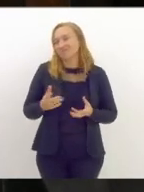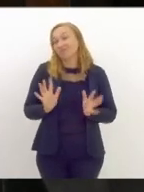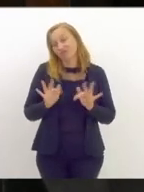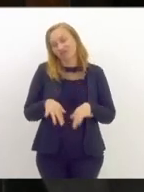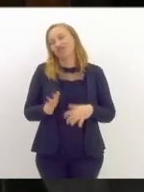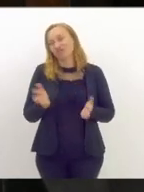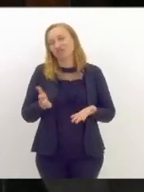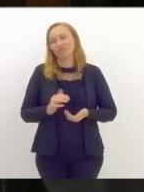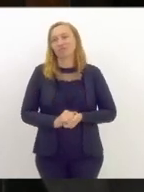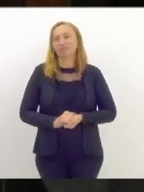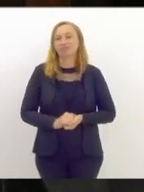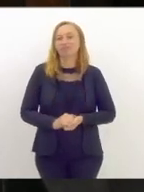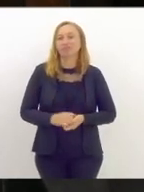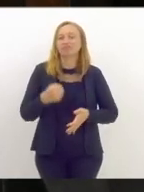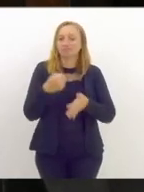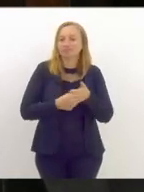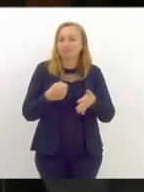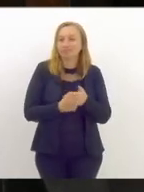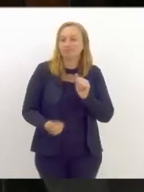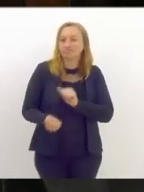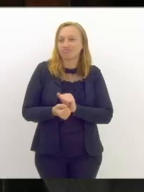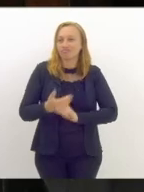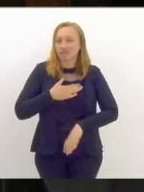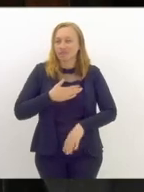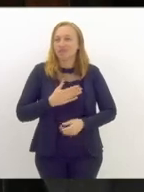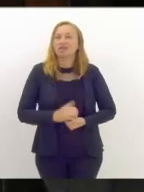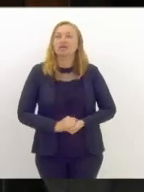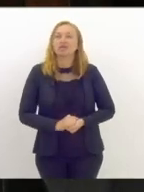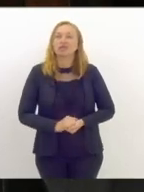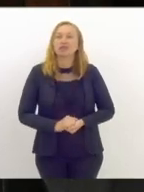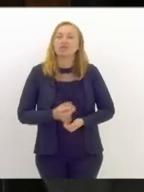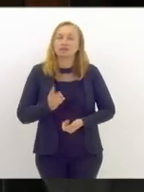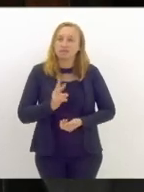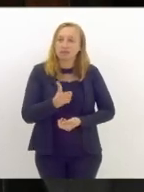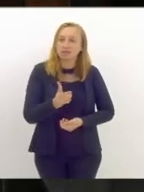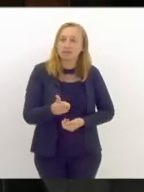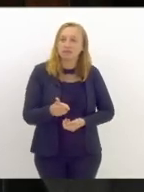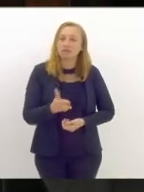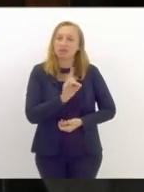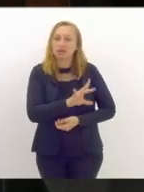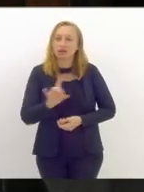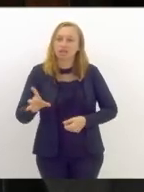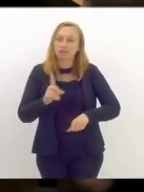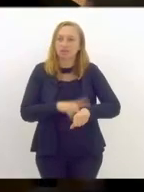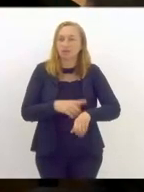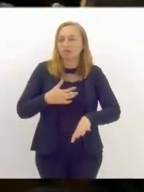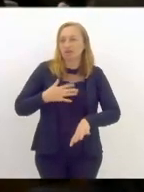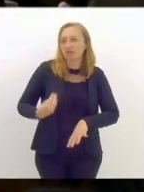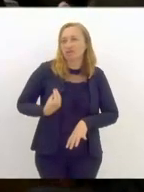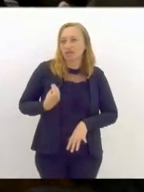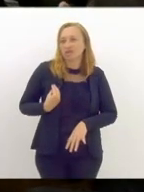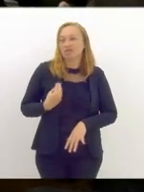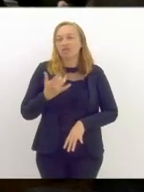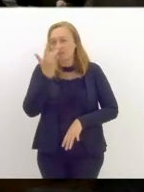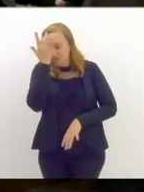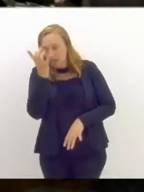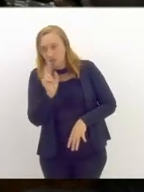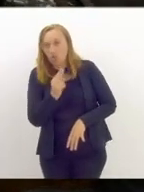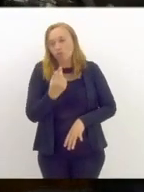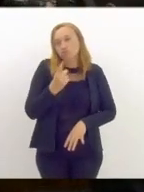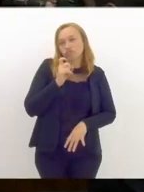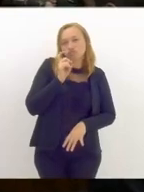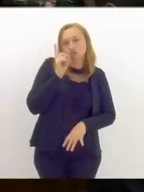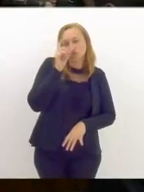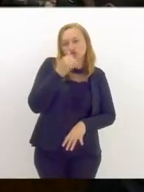foi uma batalhadora ao meu lado. Que sempre presente em cada momento da minha vida, fácil, difícil, triste